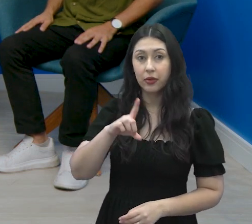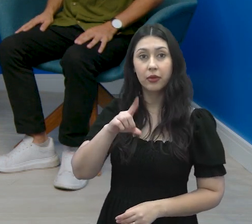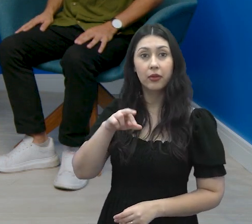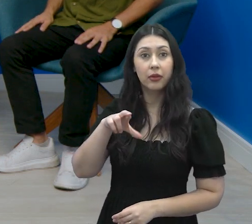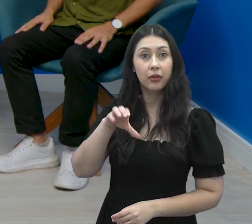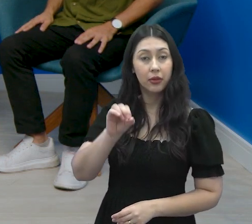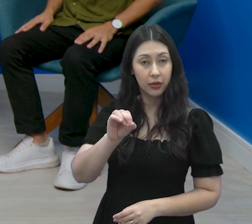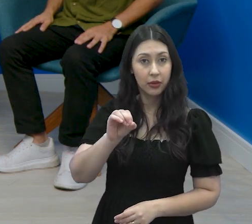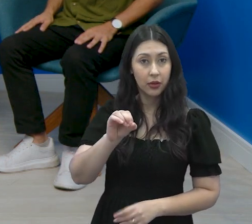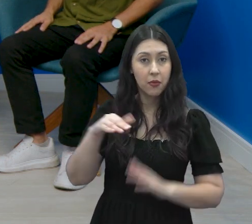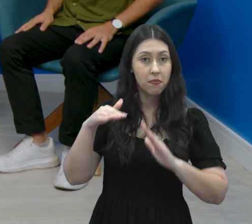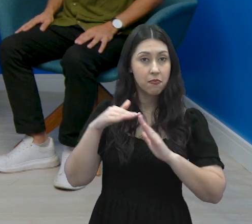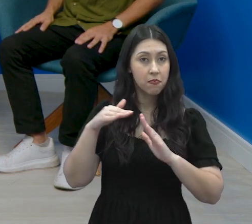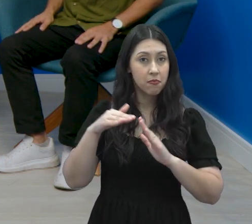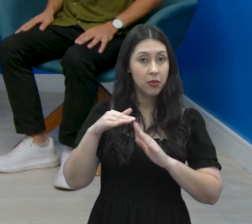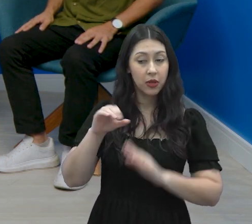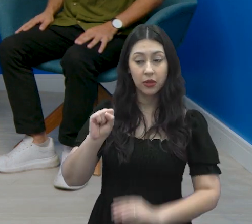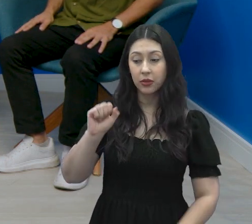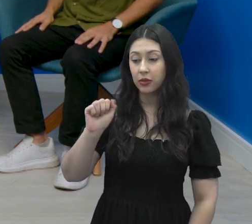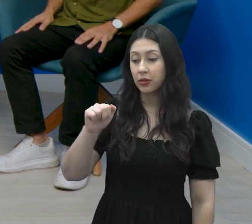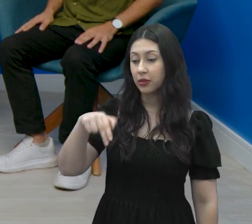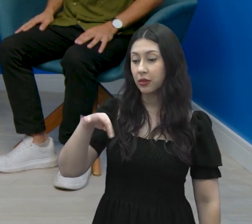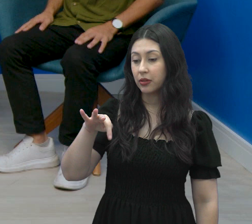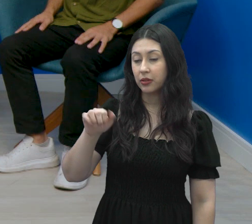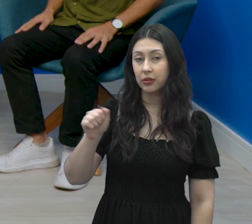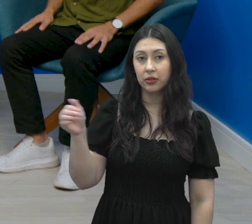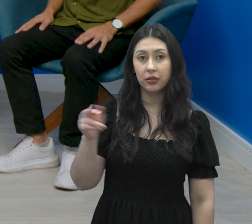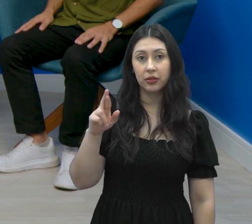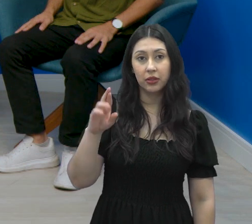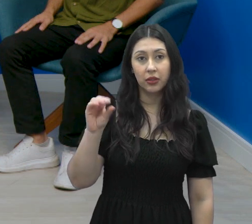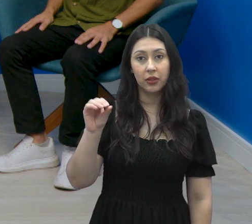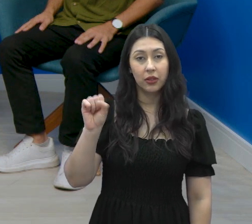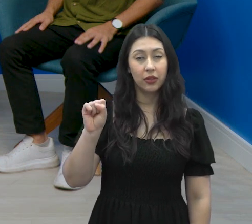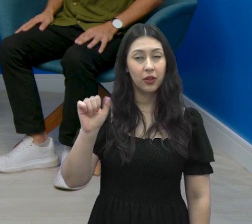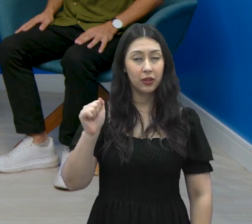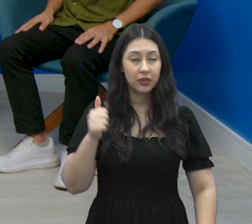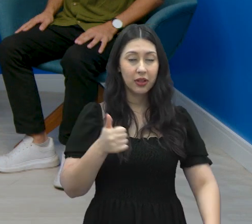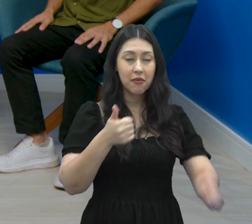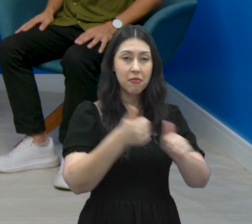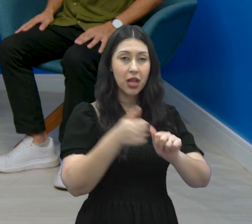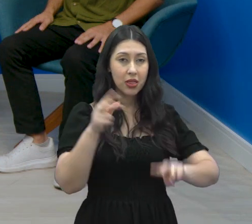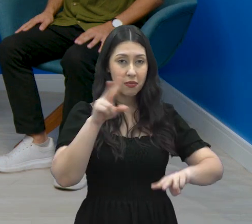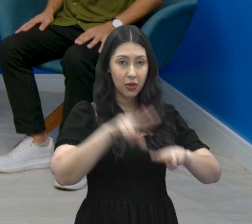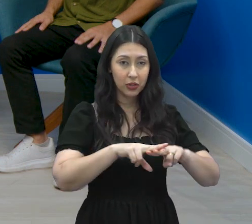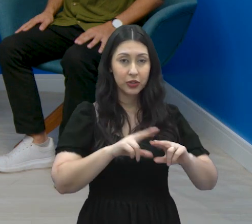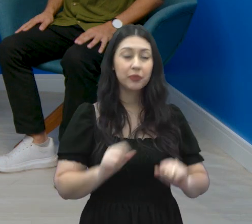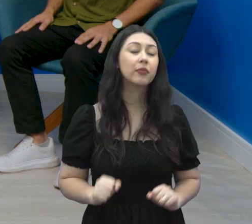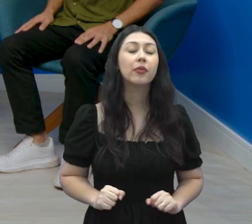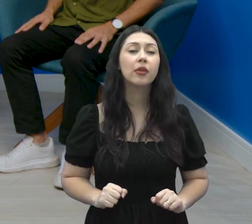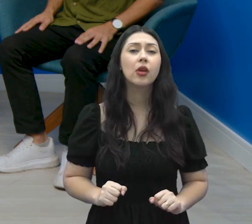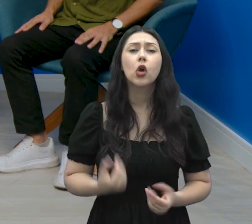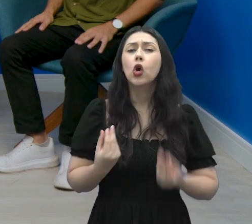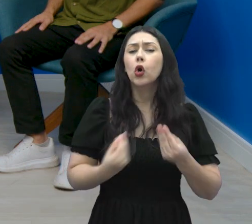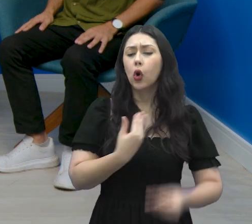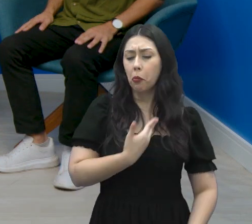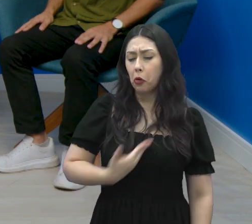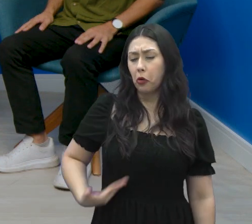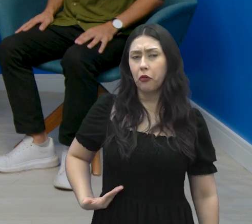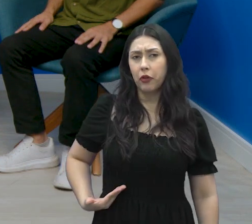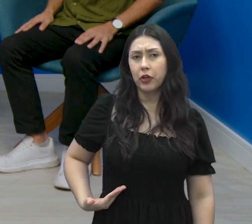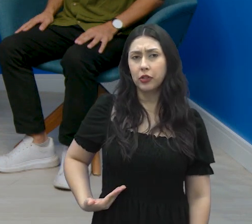Pedro Oliveira dos Santos, moro em Santa Rosa, Putim ali, região do Putim, mas São José. Como o poder